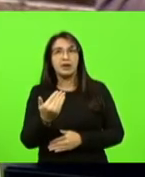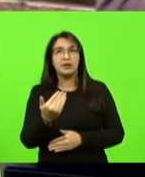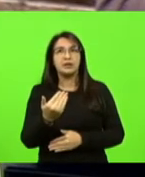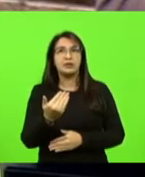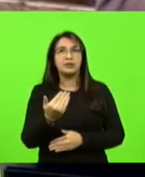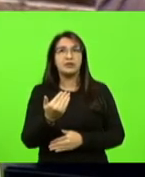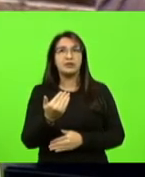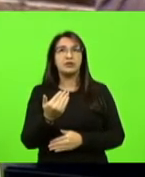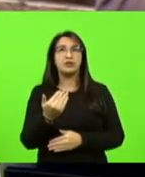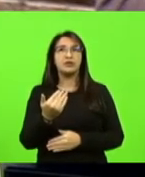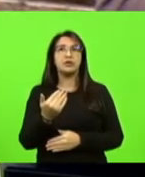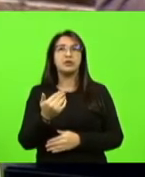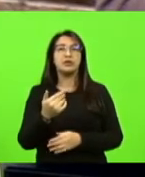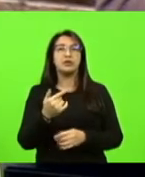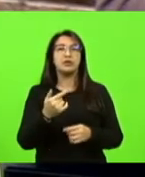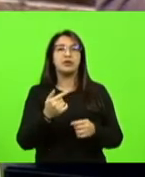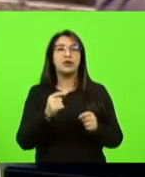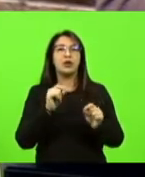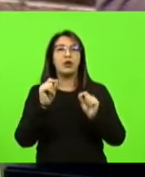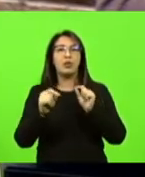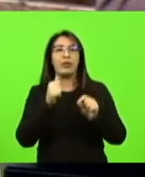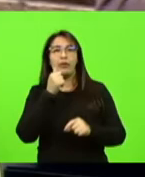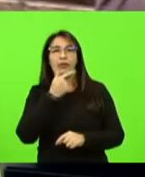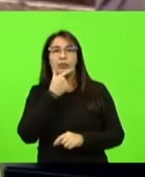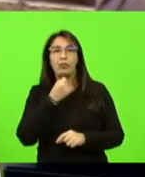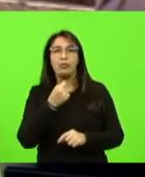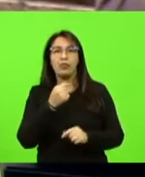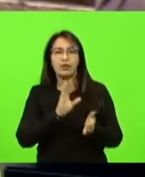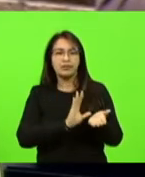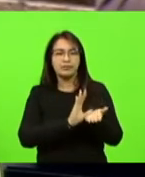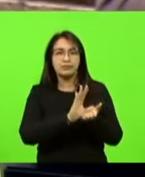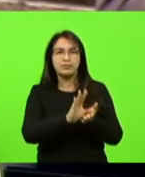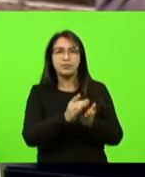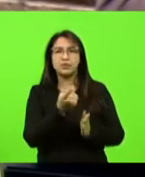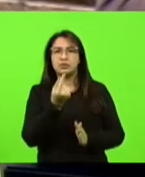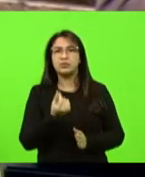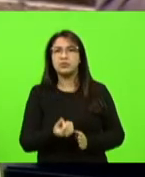vai impedir a correta aplicação do dinheiro?